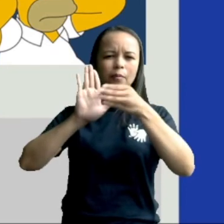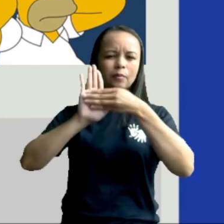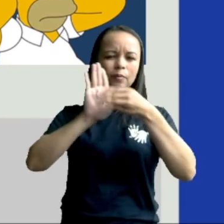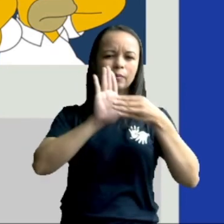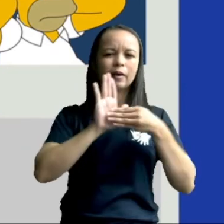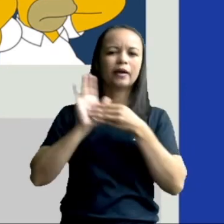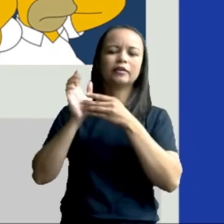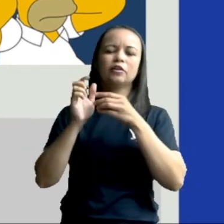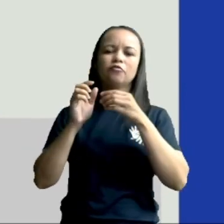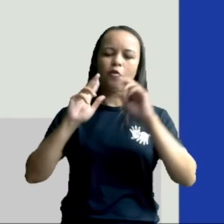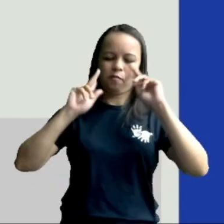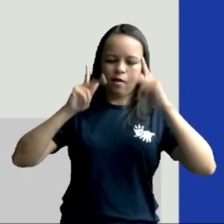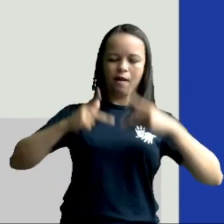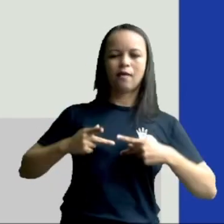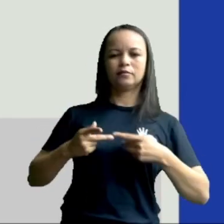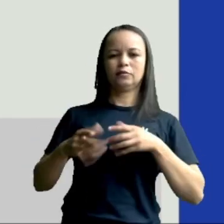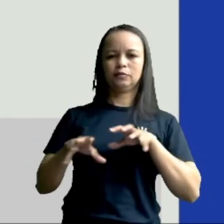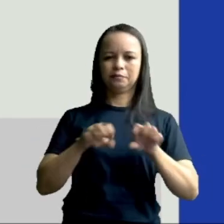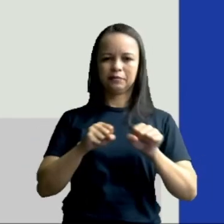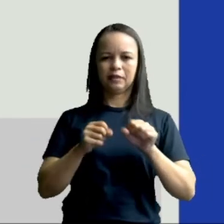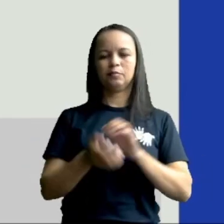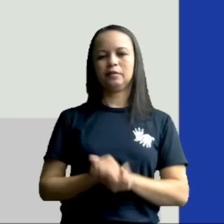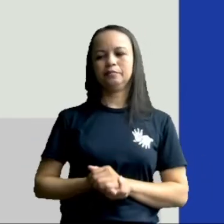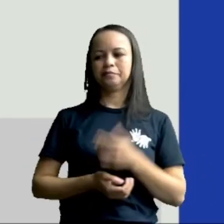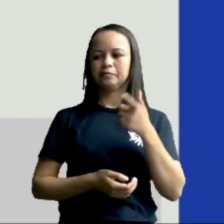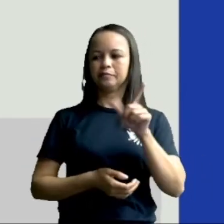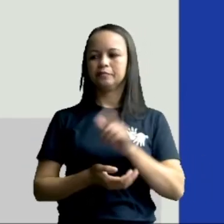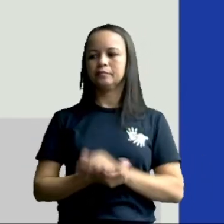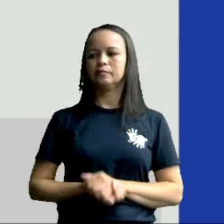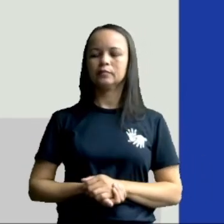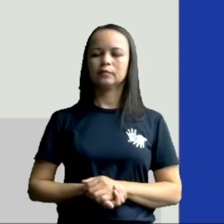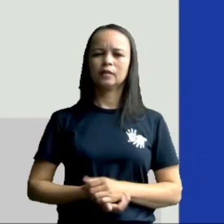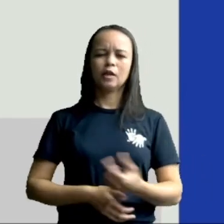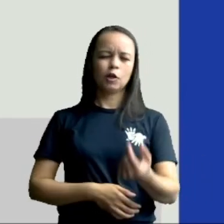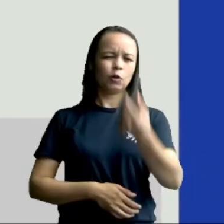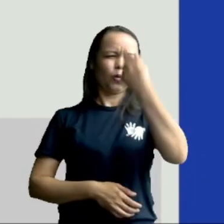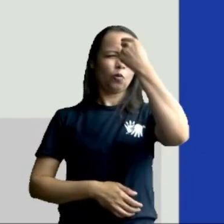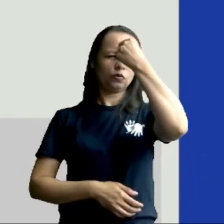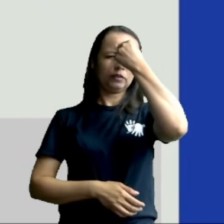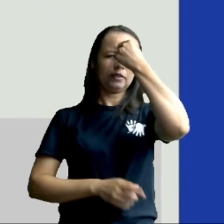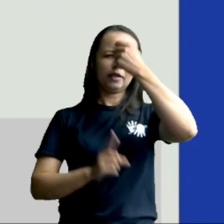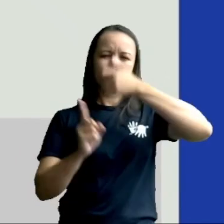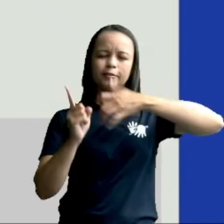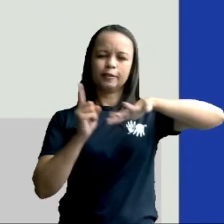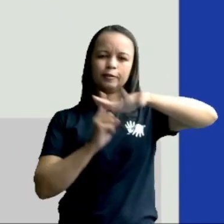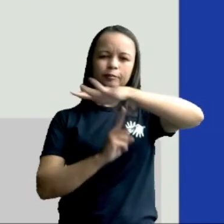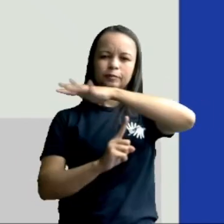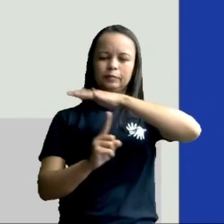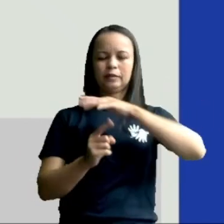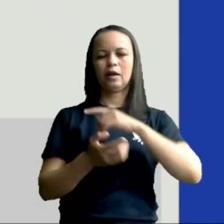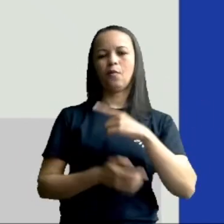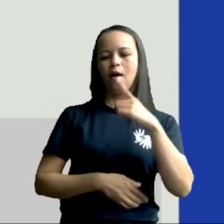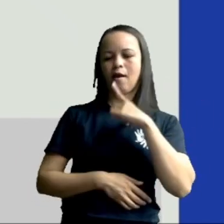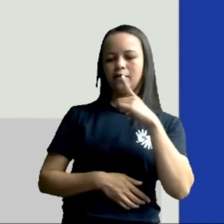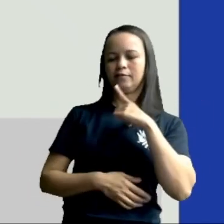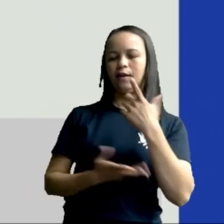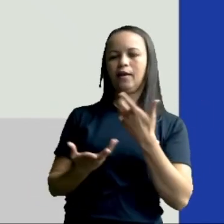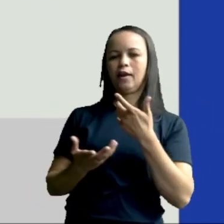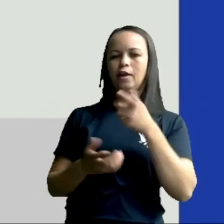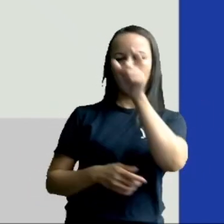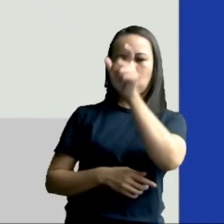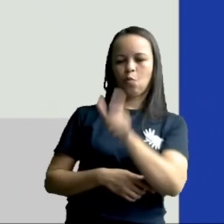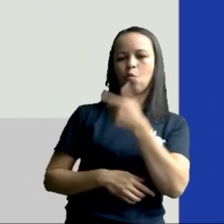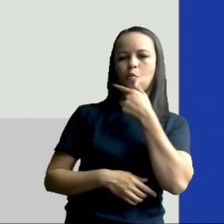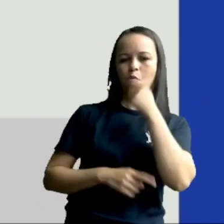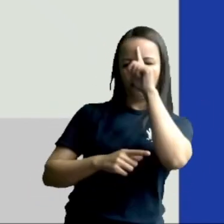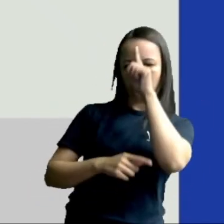humano. Outra chargezinha. Consciência ambiental. Aí tem aí o dono de alguma indústria,